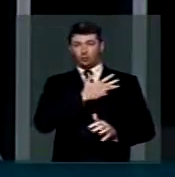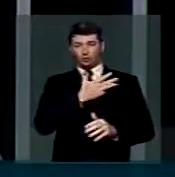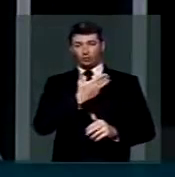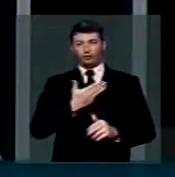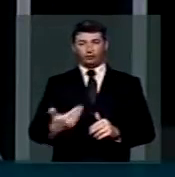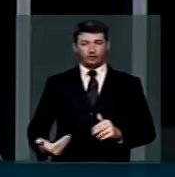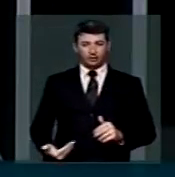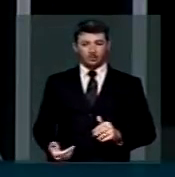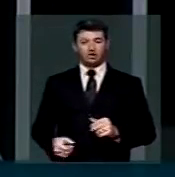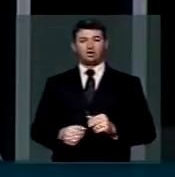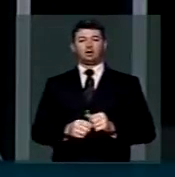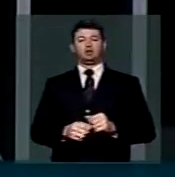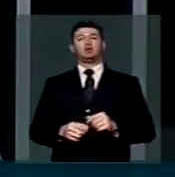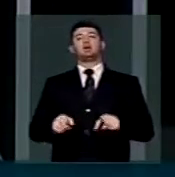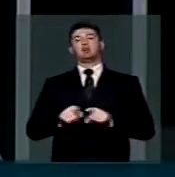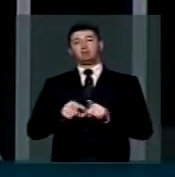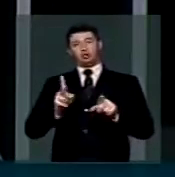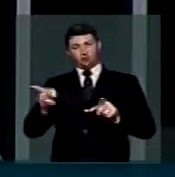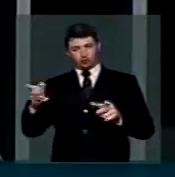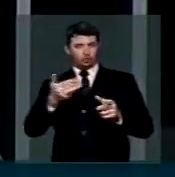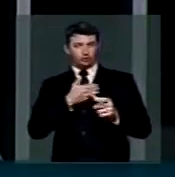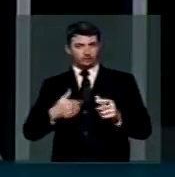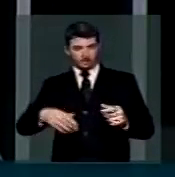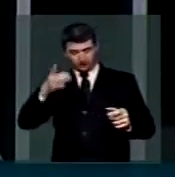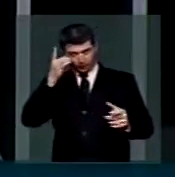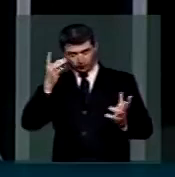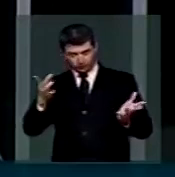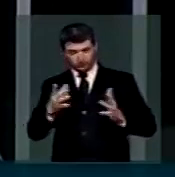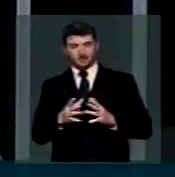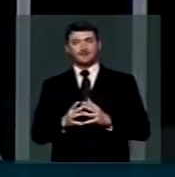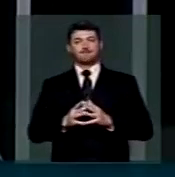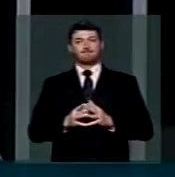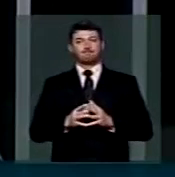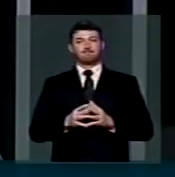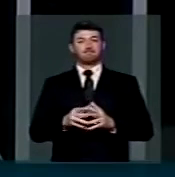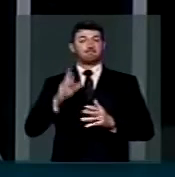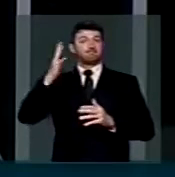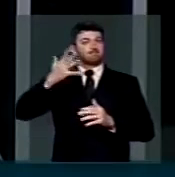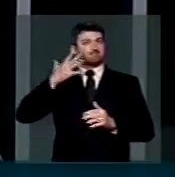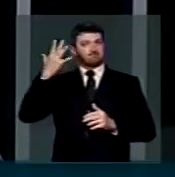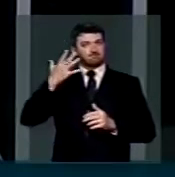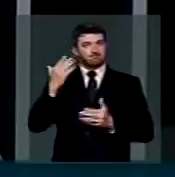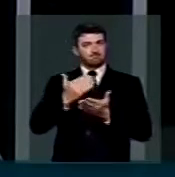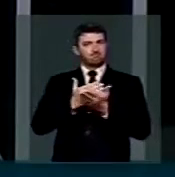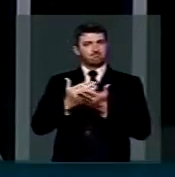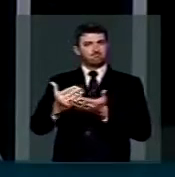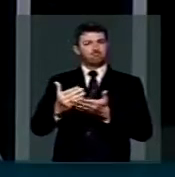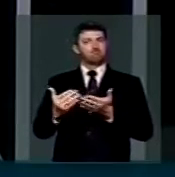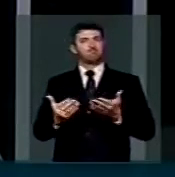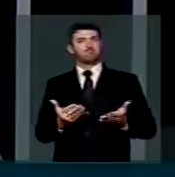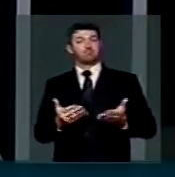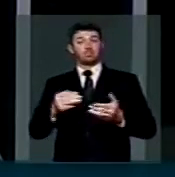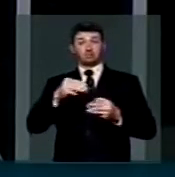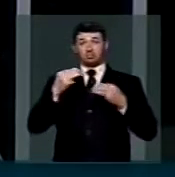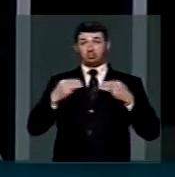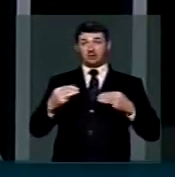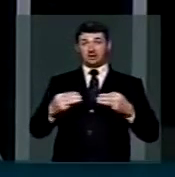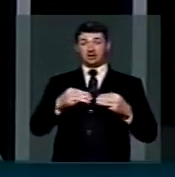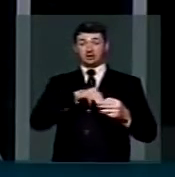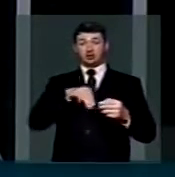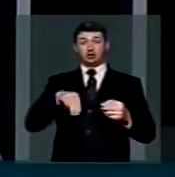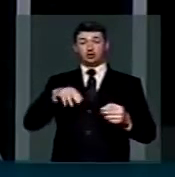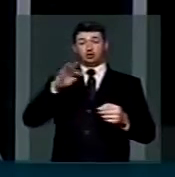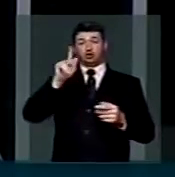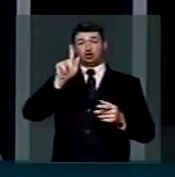Lula, consolidada pela presidente Dilma, uma política que iniciou com o ministro Tarso